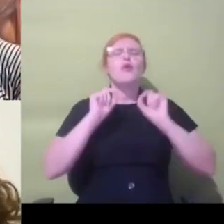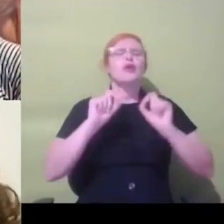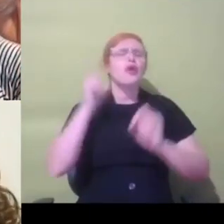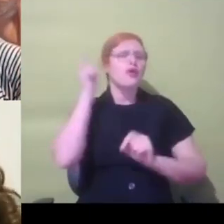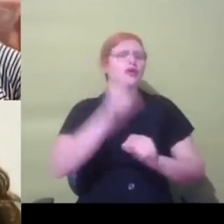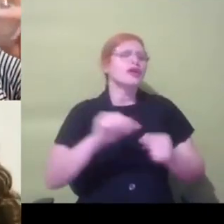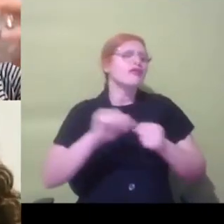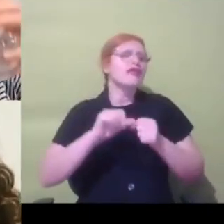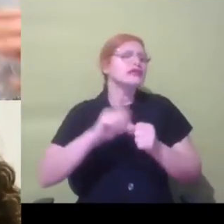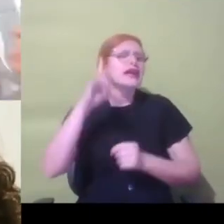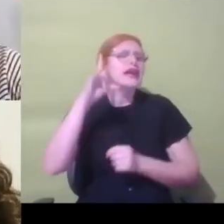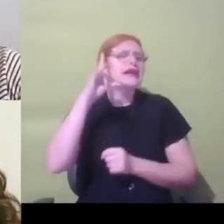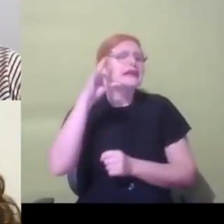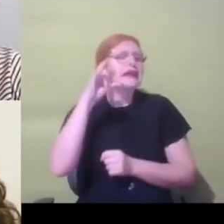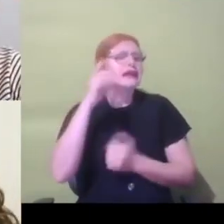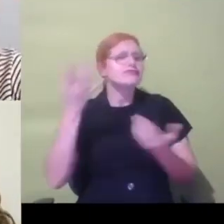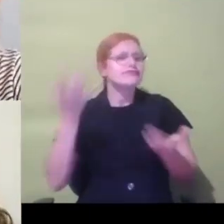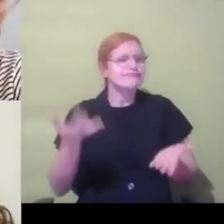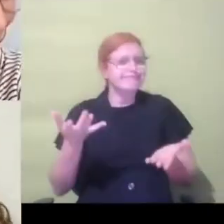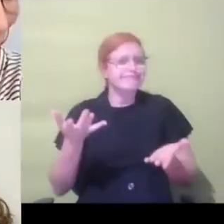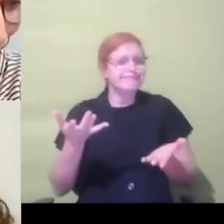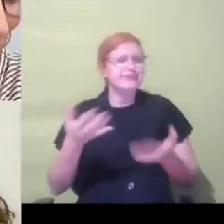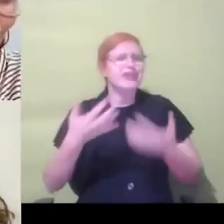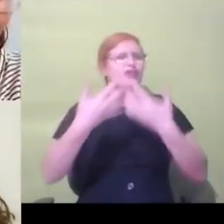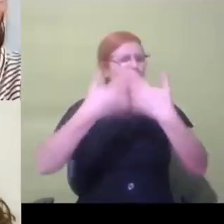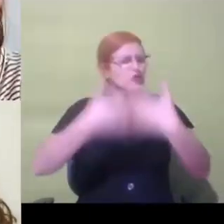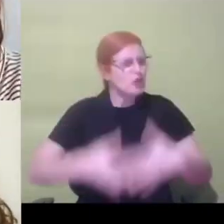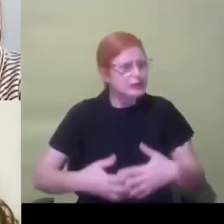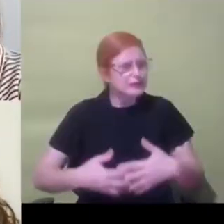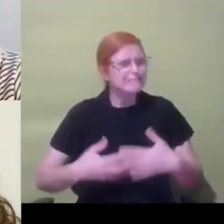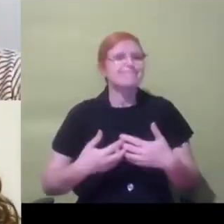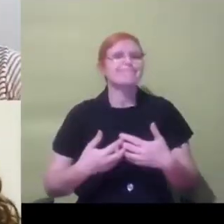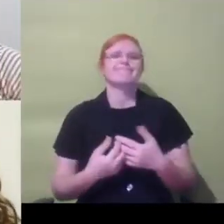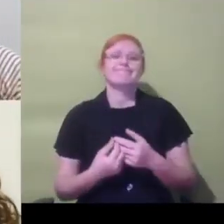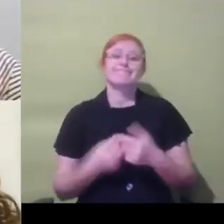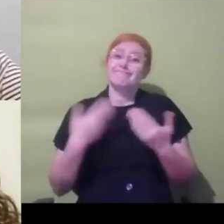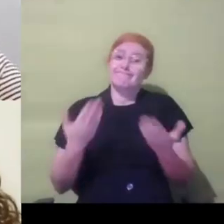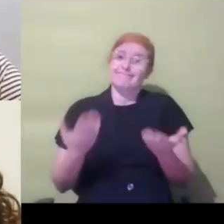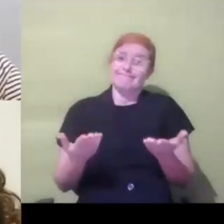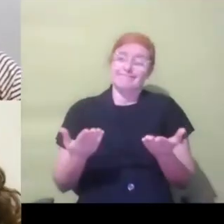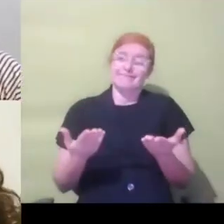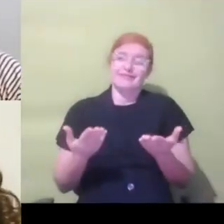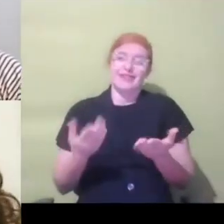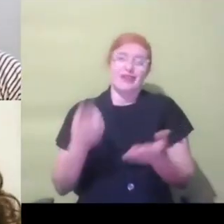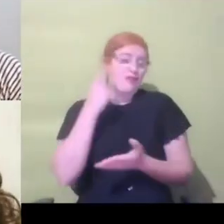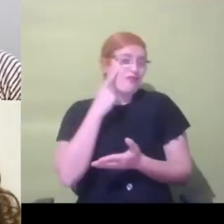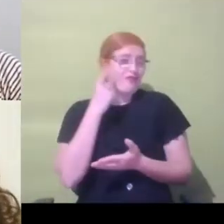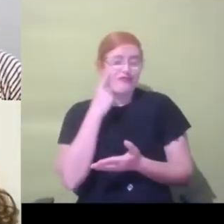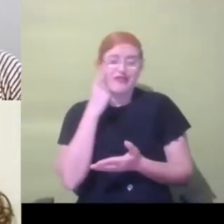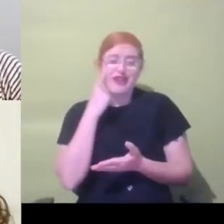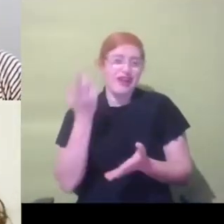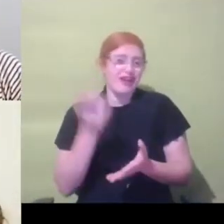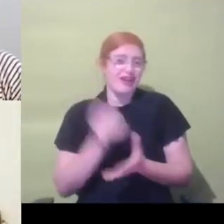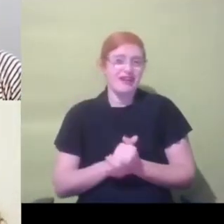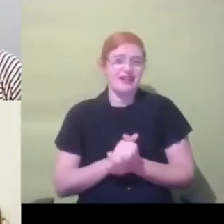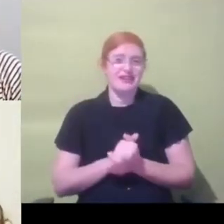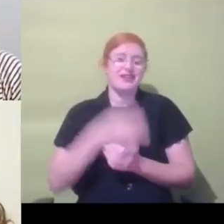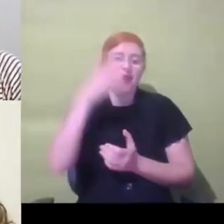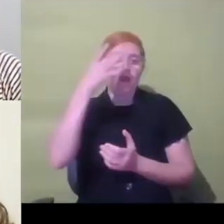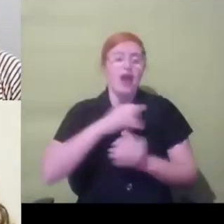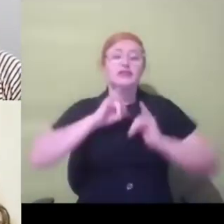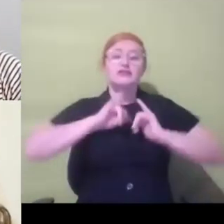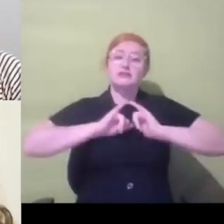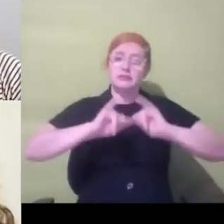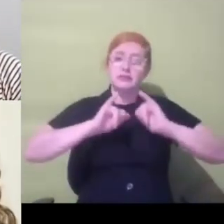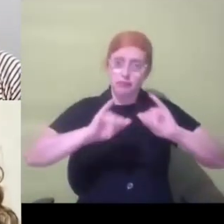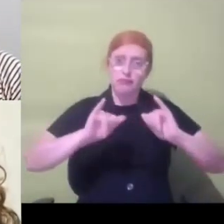fazer com o Instagram? Assim, será que funciona, né? E aí, vamos ver, né? Vamos ver, assim, eu acho que essa